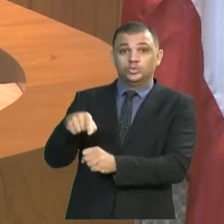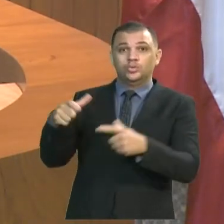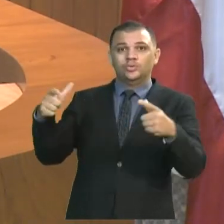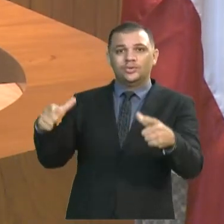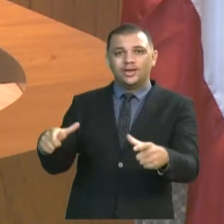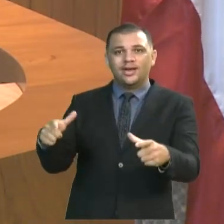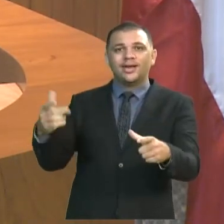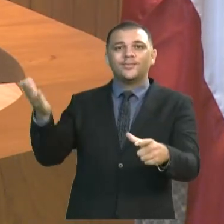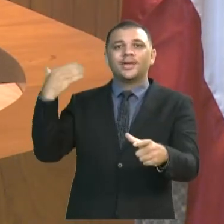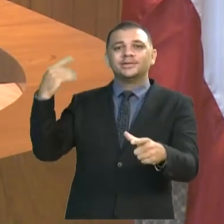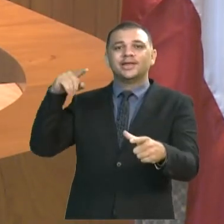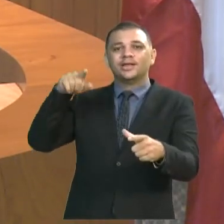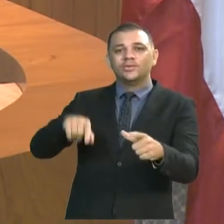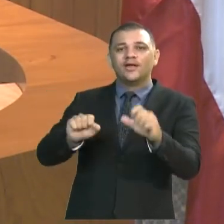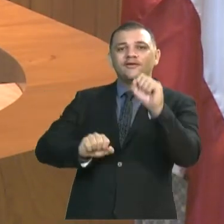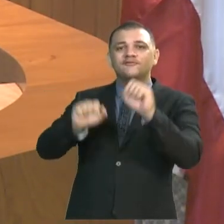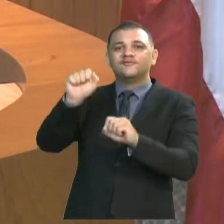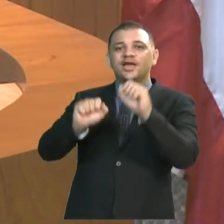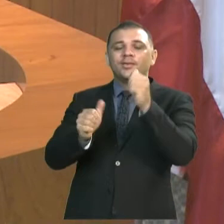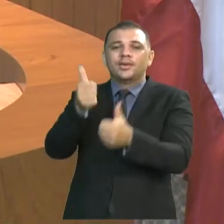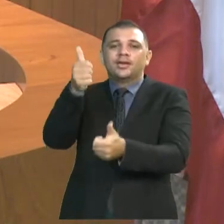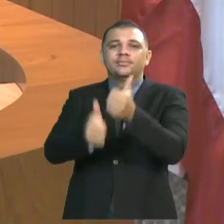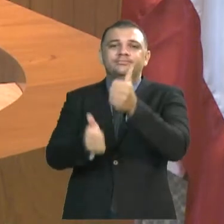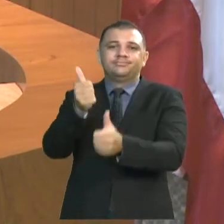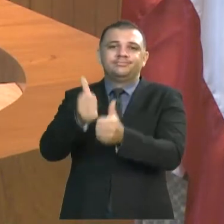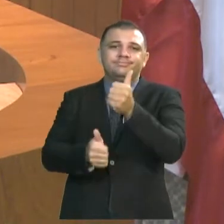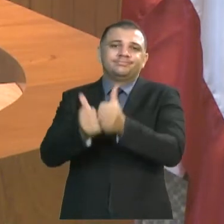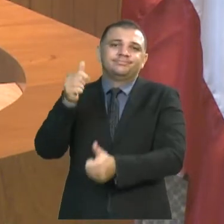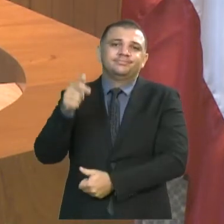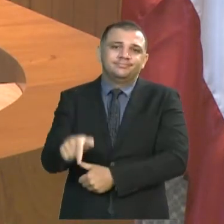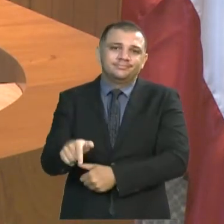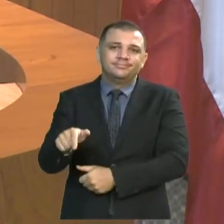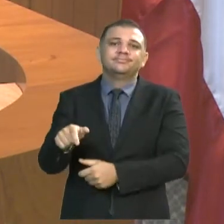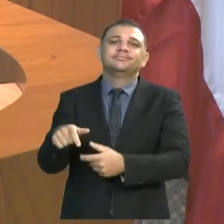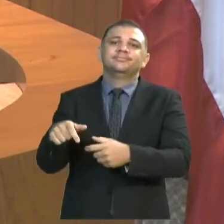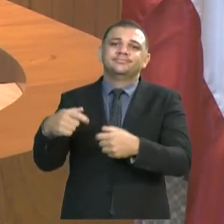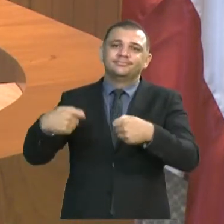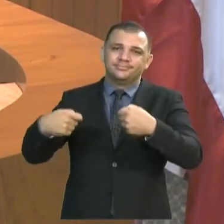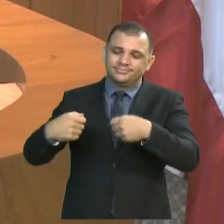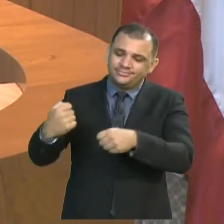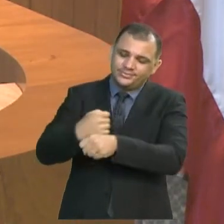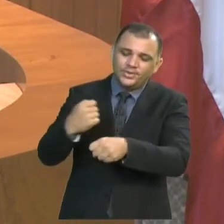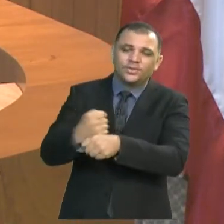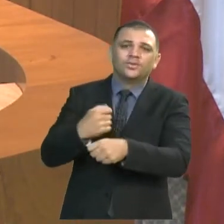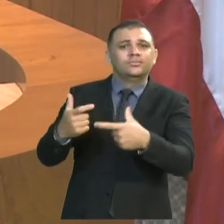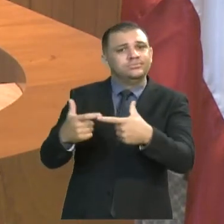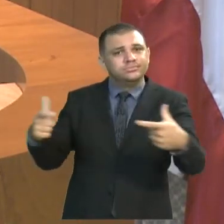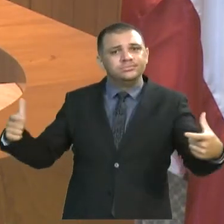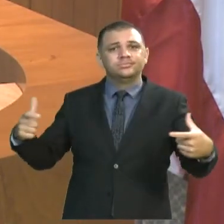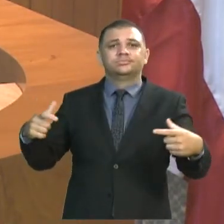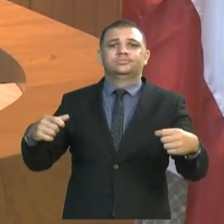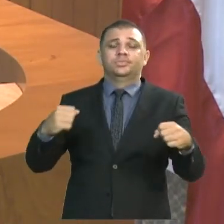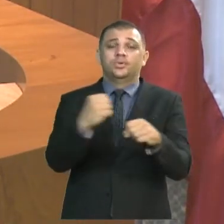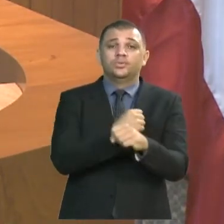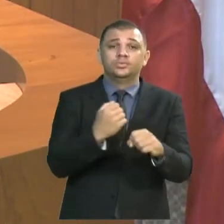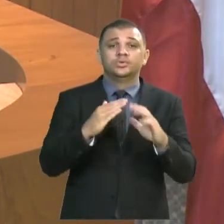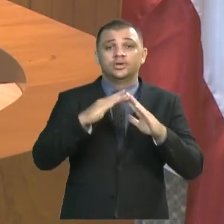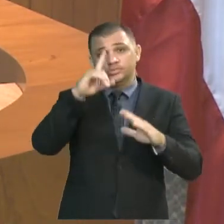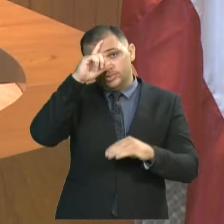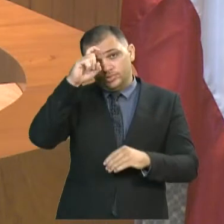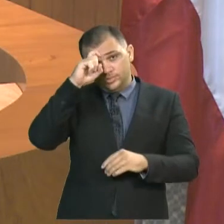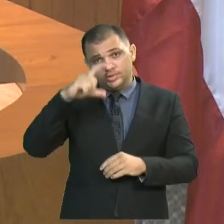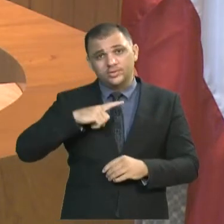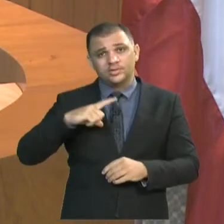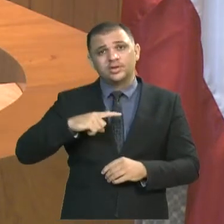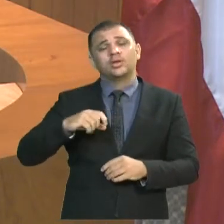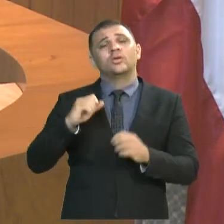arroz, uma cidade que tem MAC, média e alta complexidade, e que precisa desse hospital. O hospital aí na ordem de 4, 5